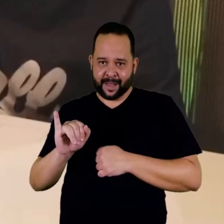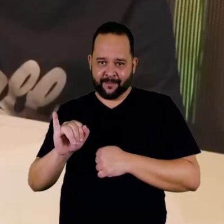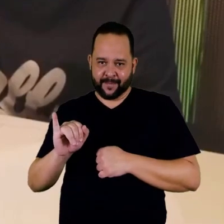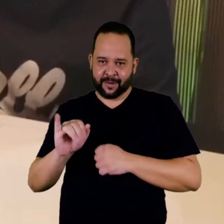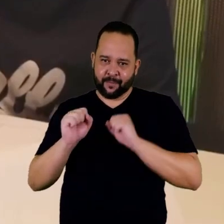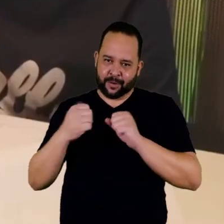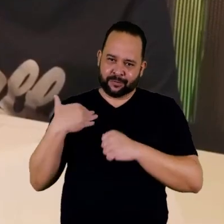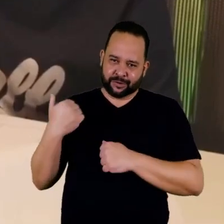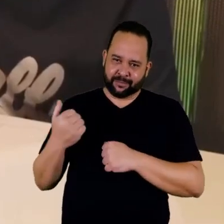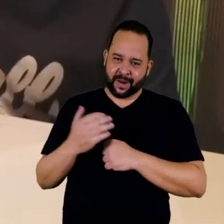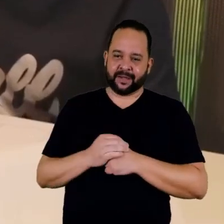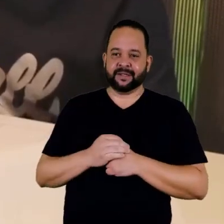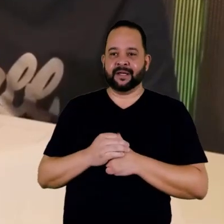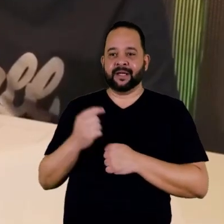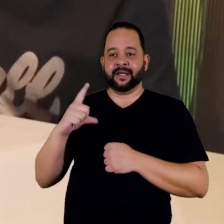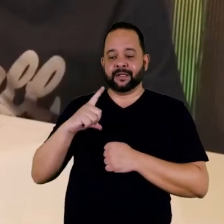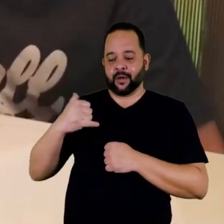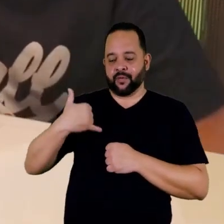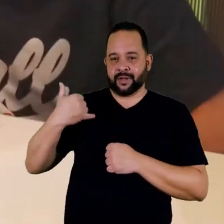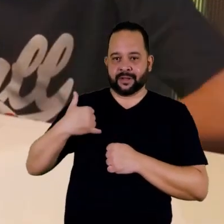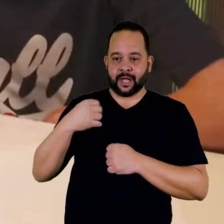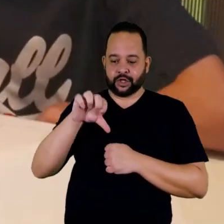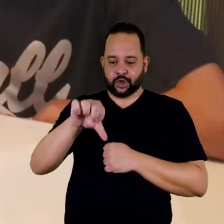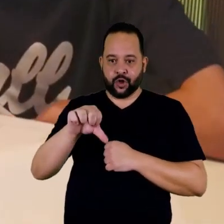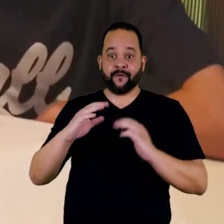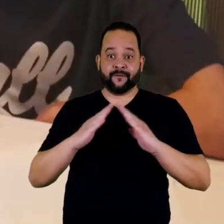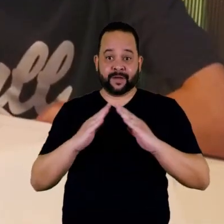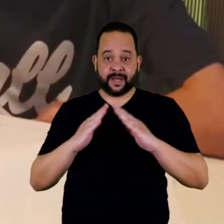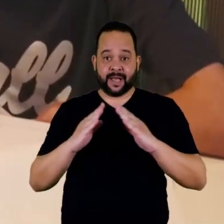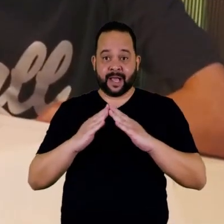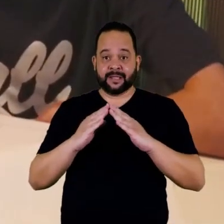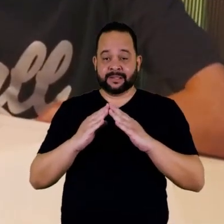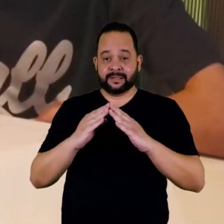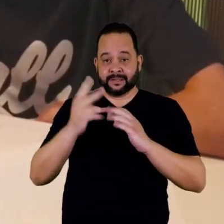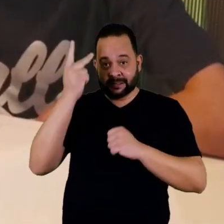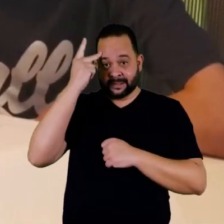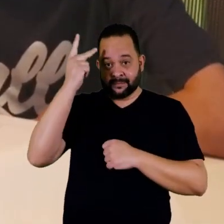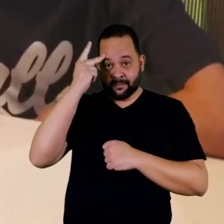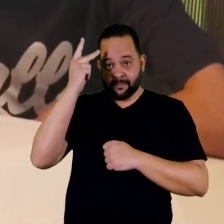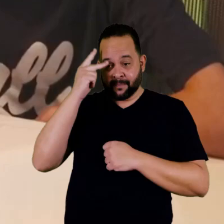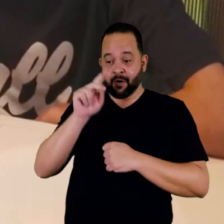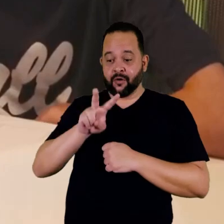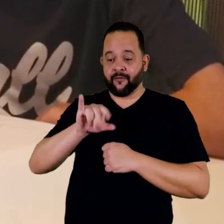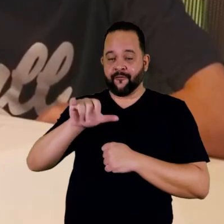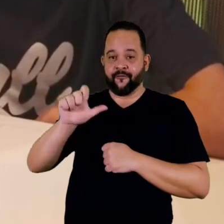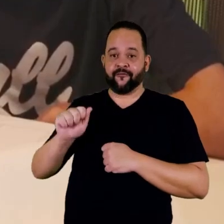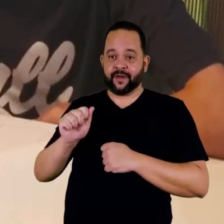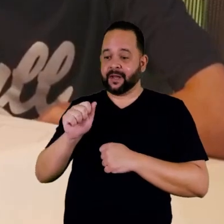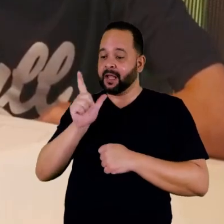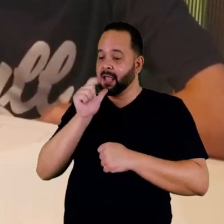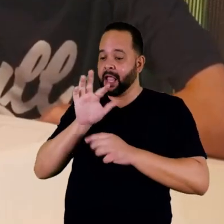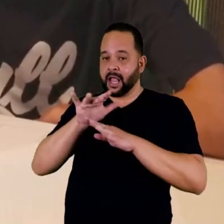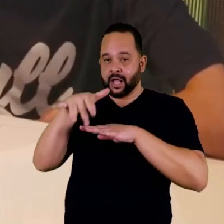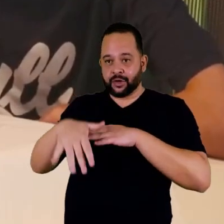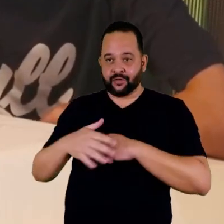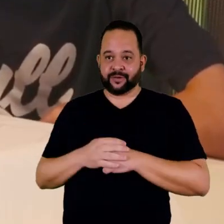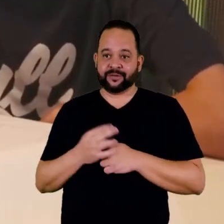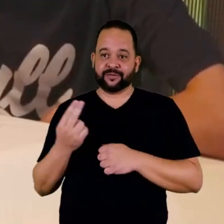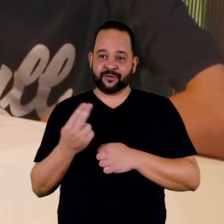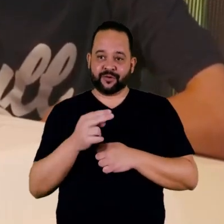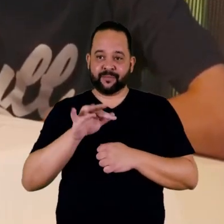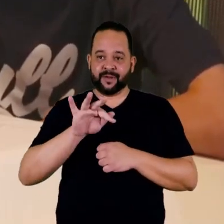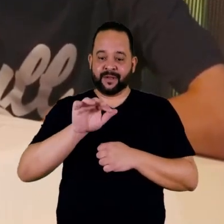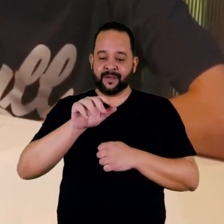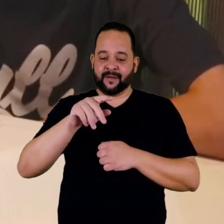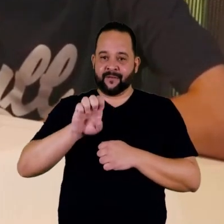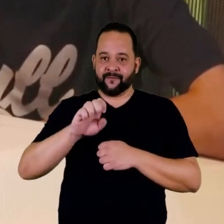Mas podem me chamar de kem Eu tenho 9 anos e moro em São Paulo na Vila Nova caixinha Oi eu sou Felipe Mas podem me chamar de